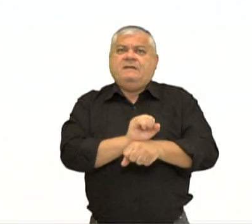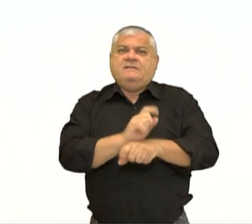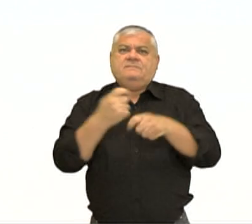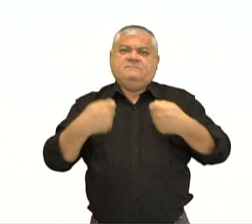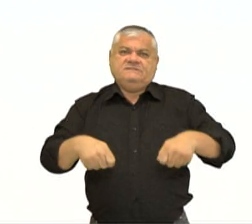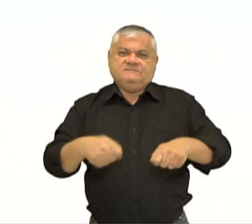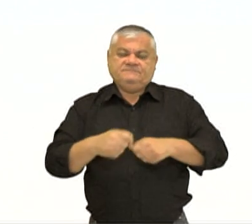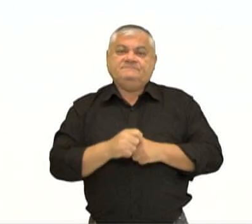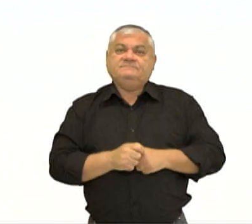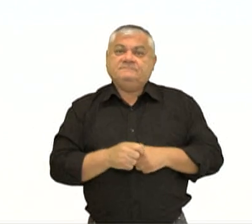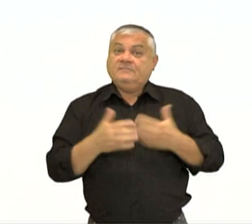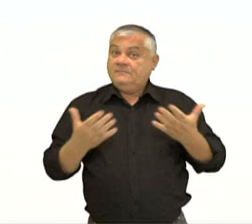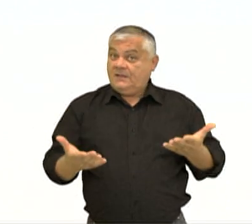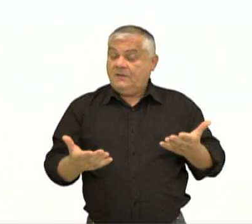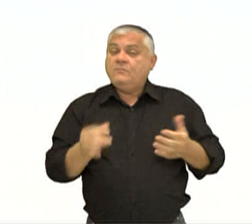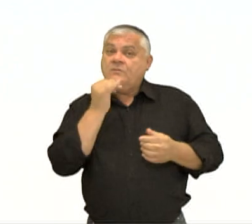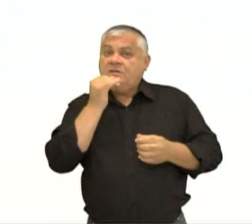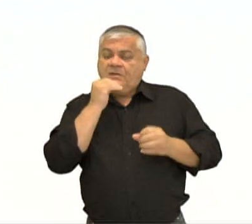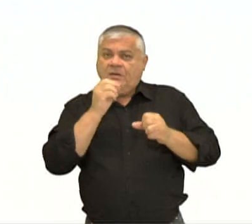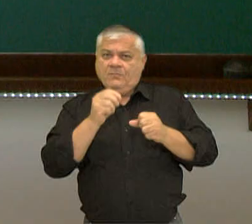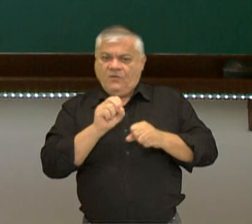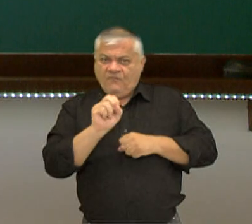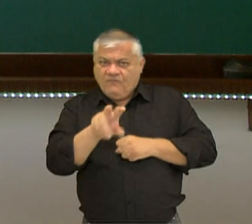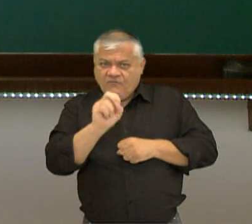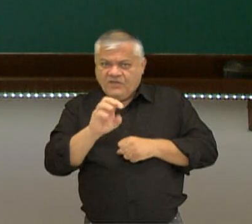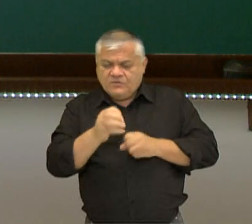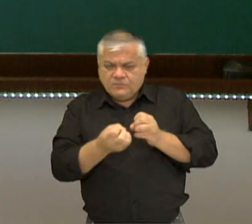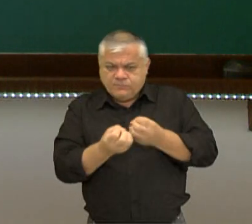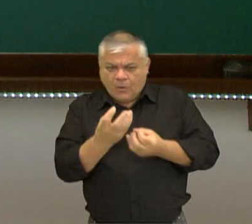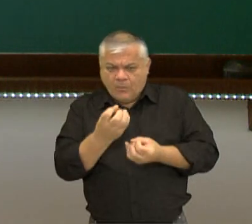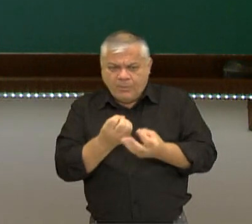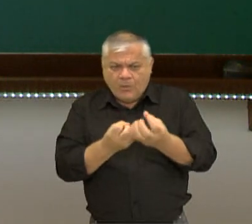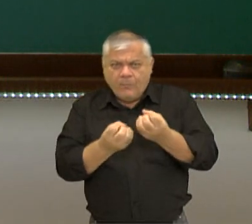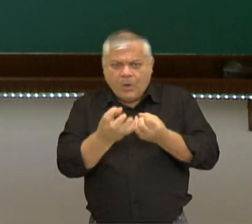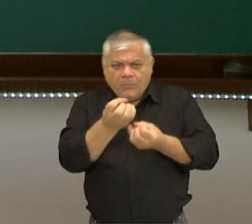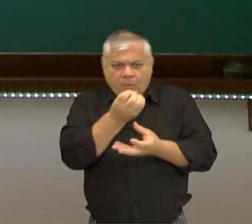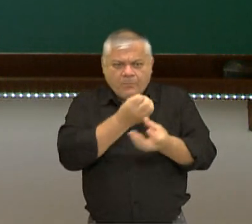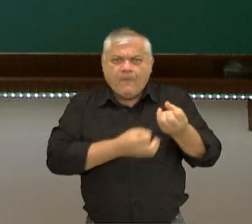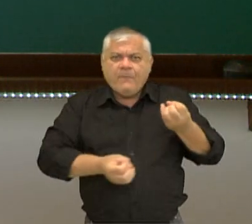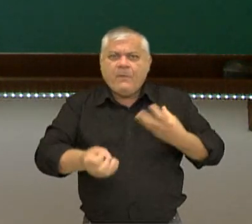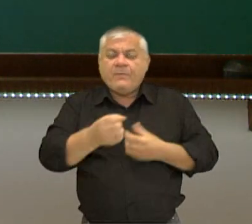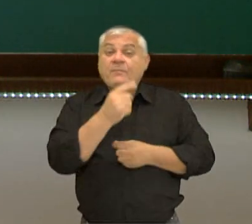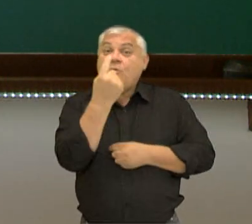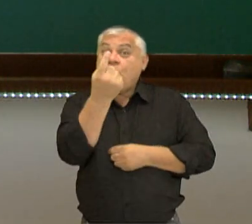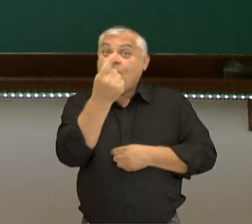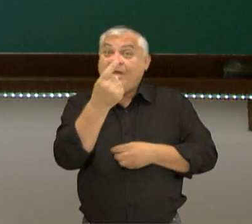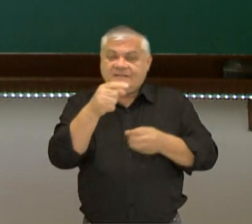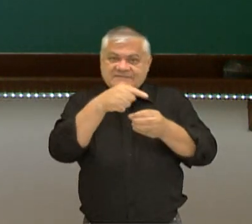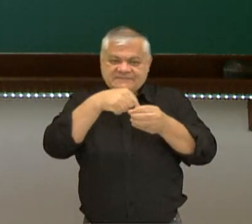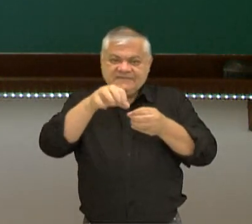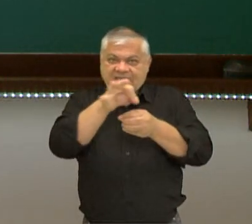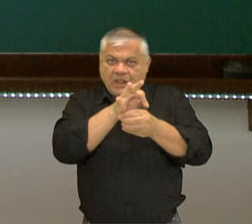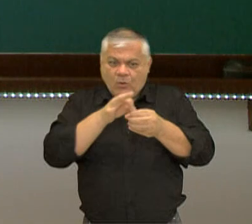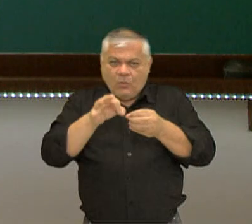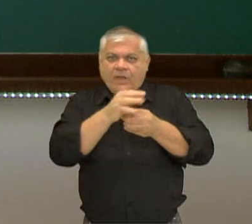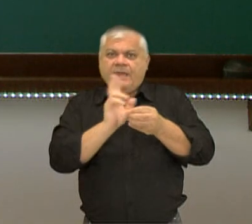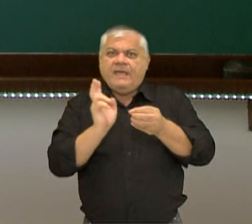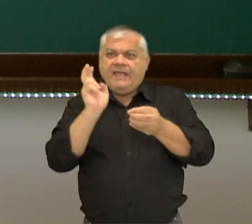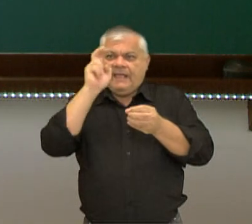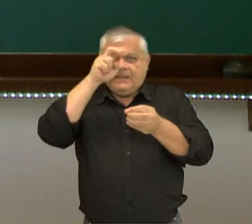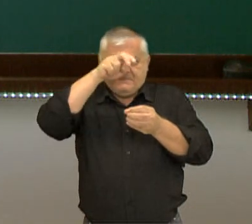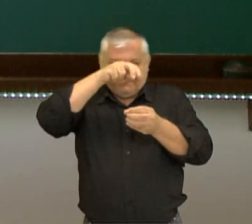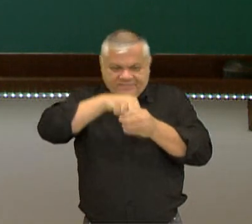Então, basicamente, para que o vírus se replique, ele precisa de uma célula viva, ele entra no organismo,